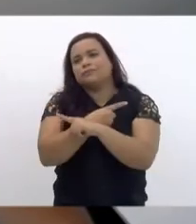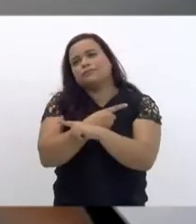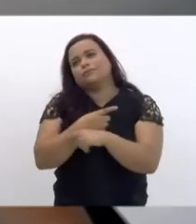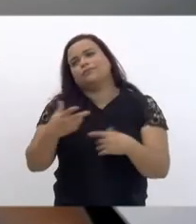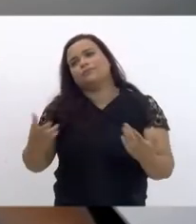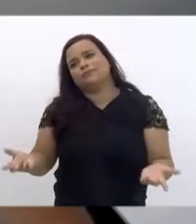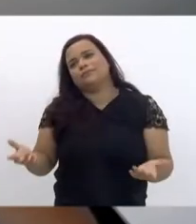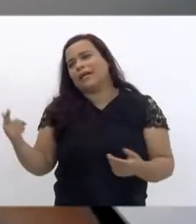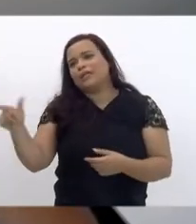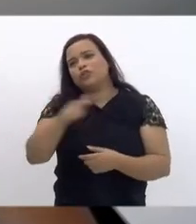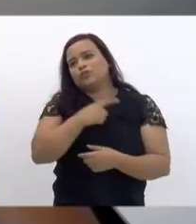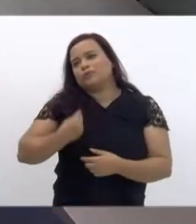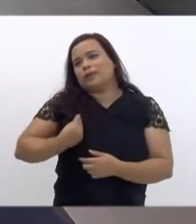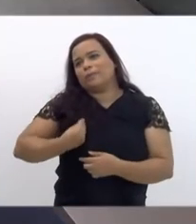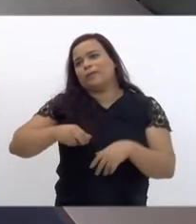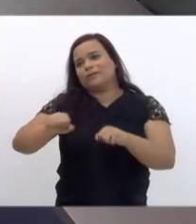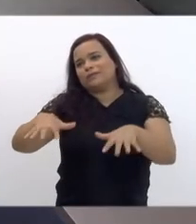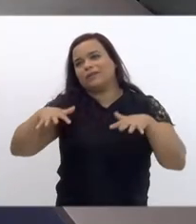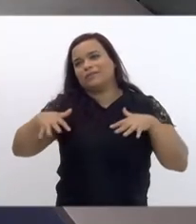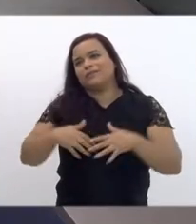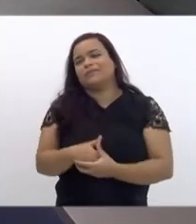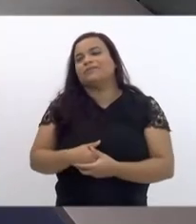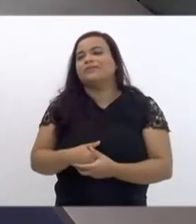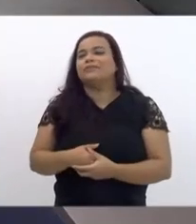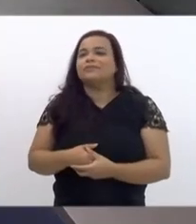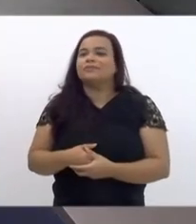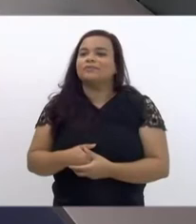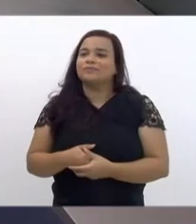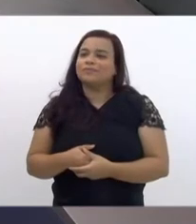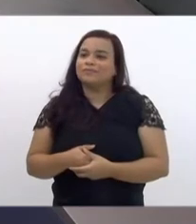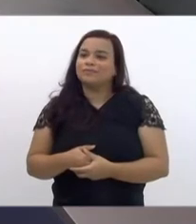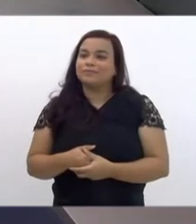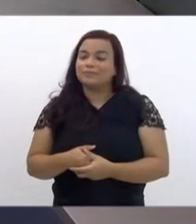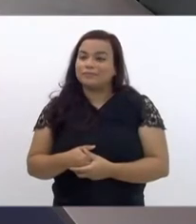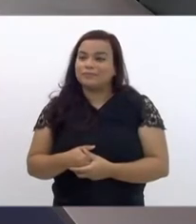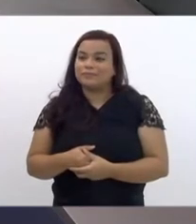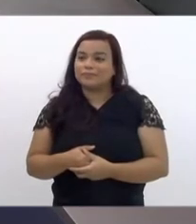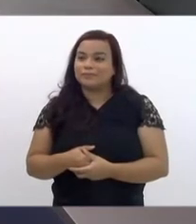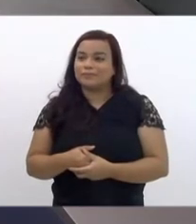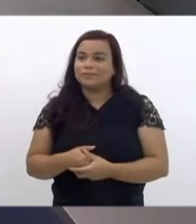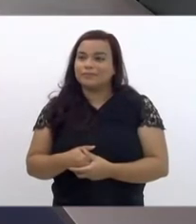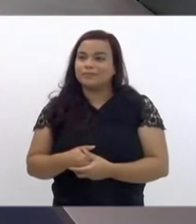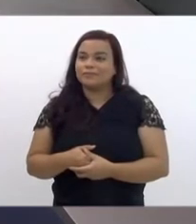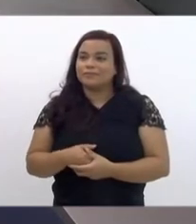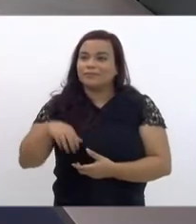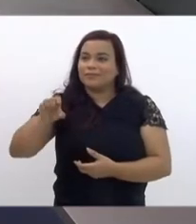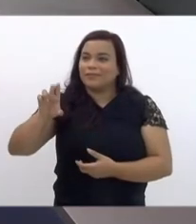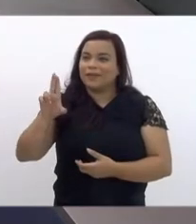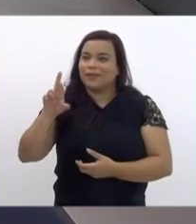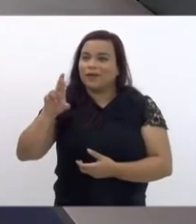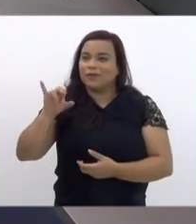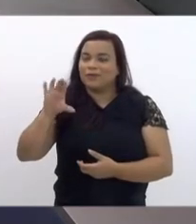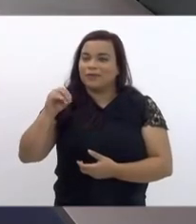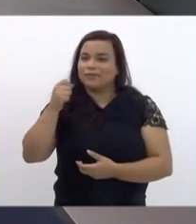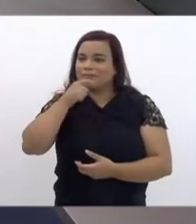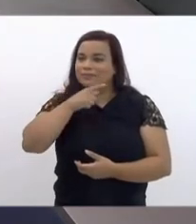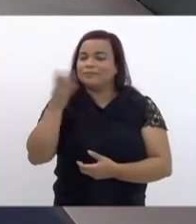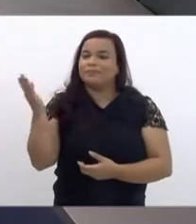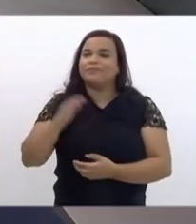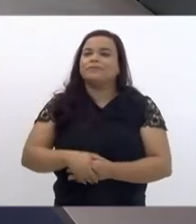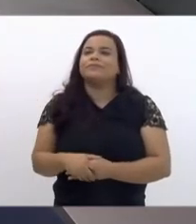quórum para votar o projeto. Oh, meu Deus. Nosso querido Eurico.